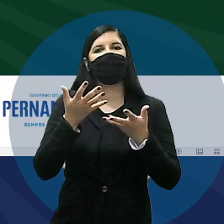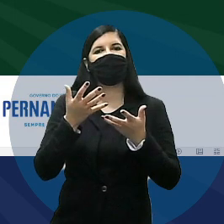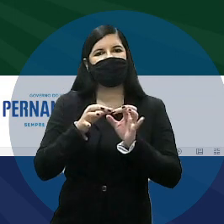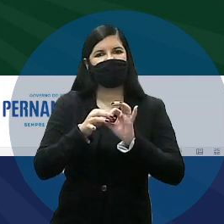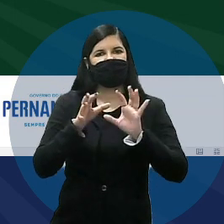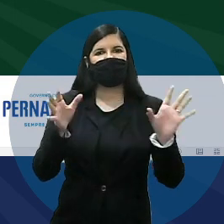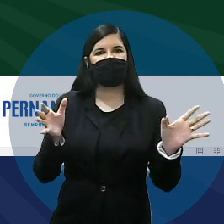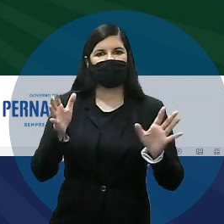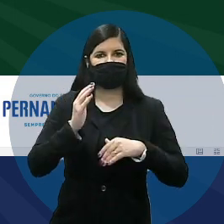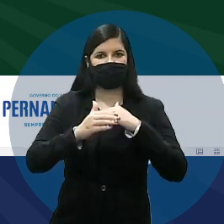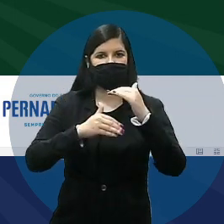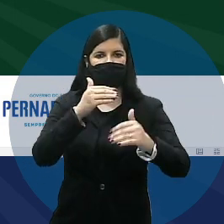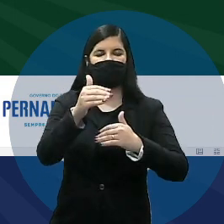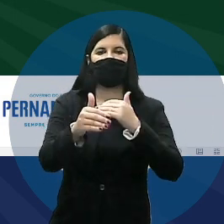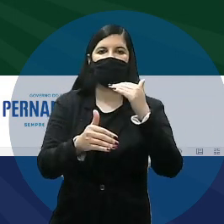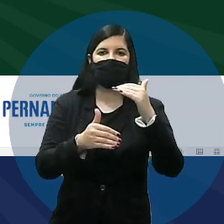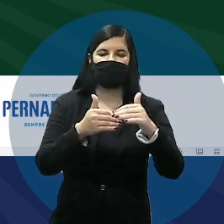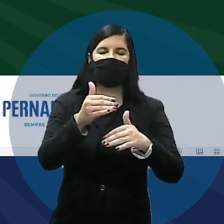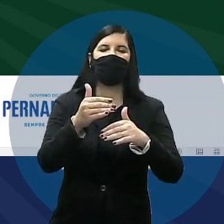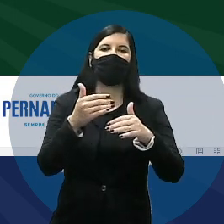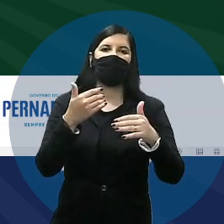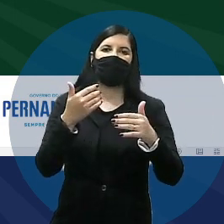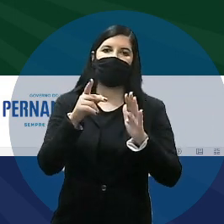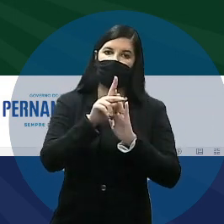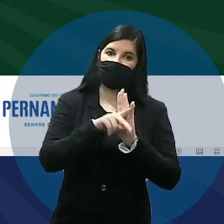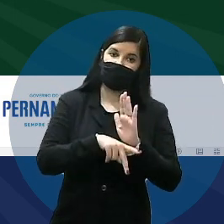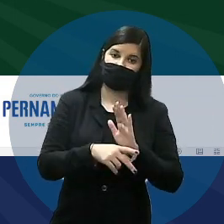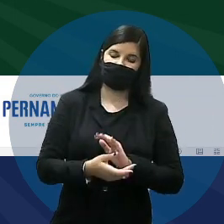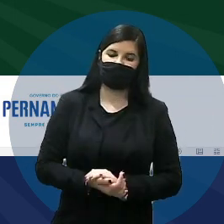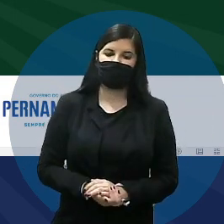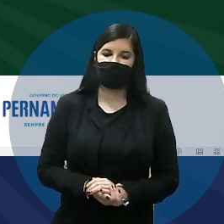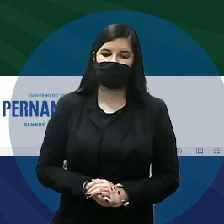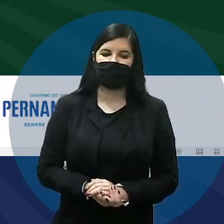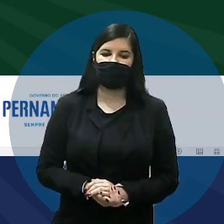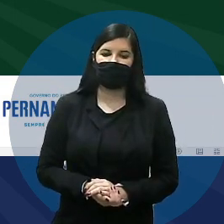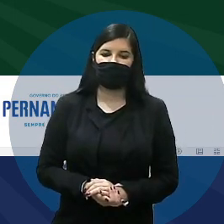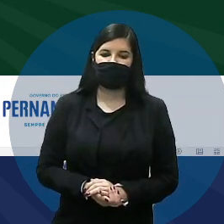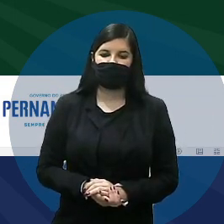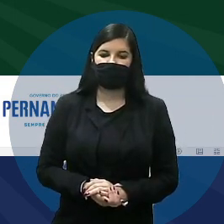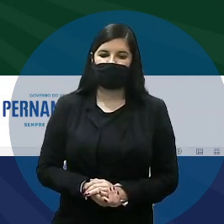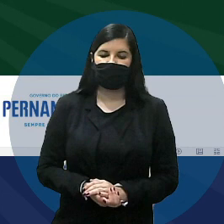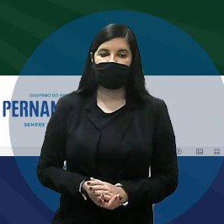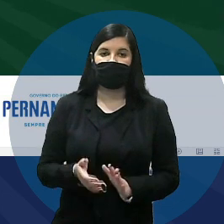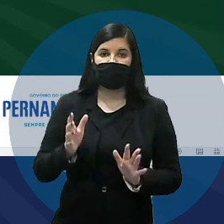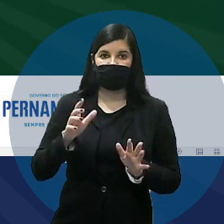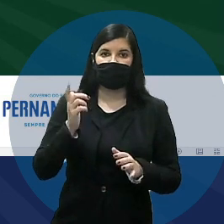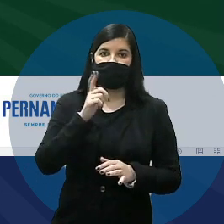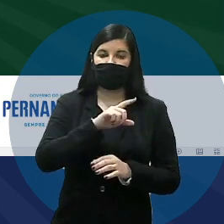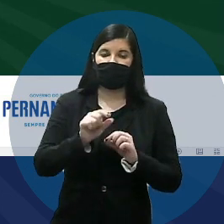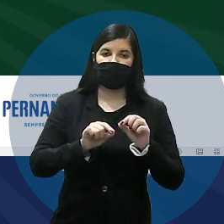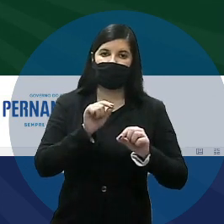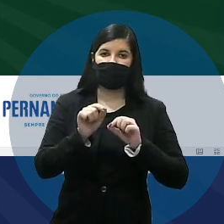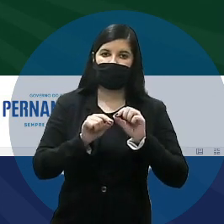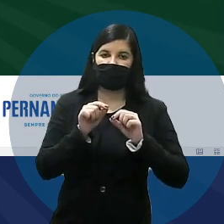pudesse desenvolver esse projeto, né? Primeiramente, como eu falei, uma ação, mas depois foi